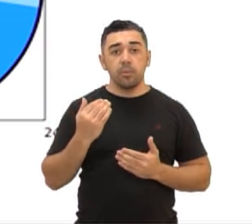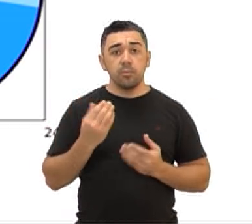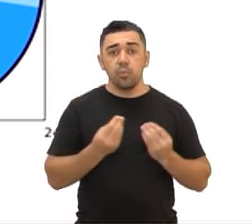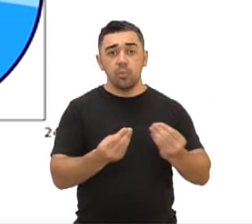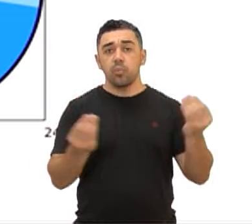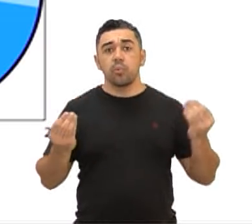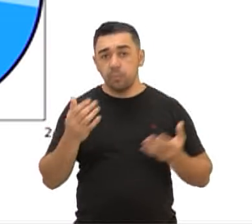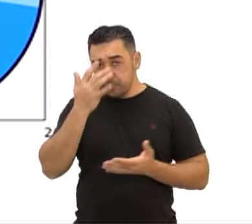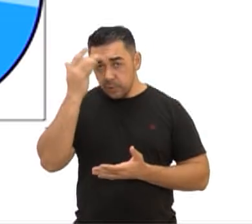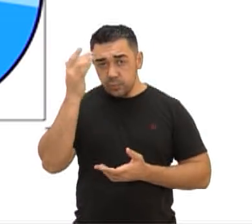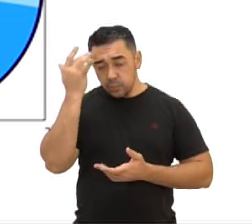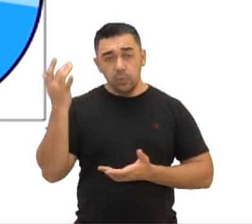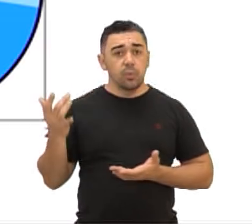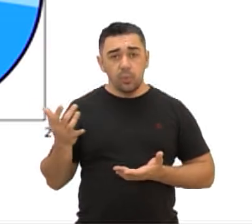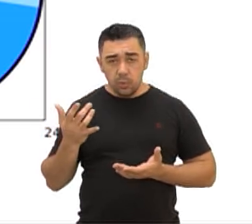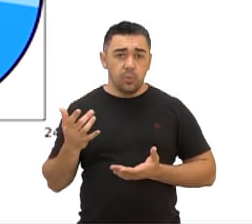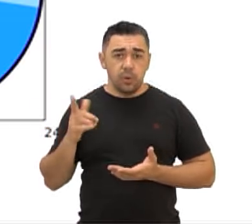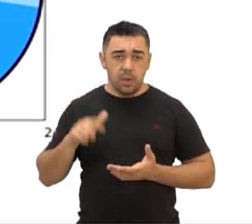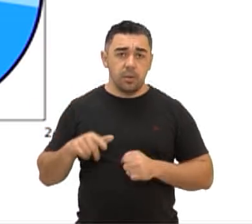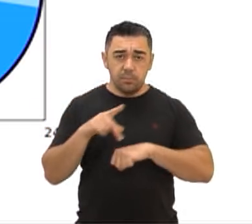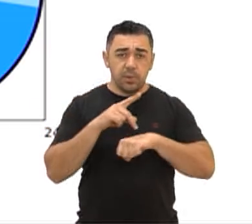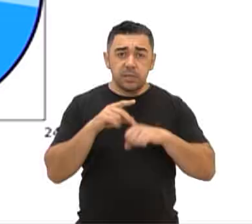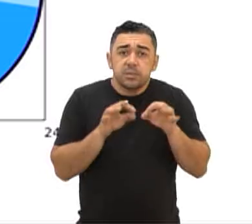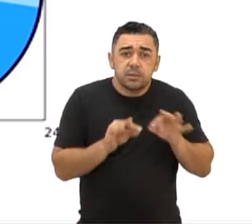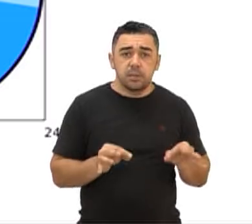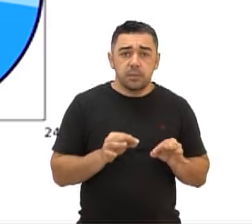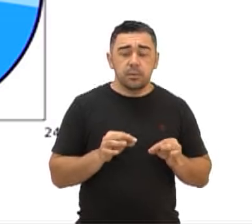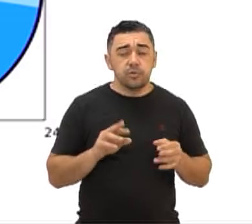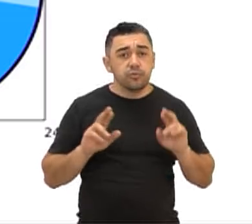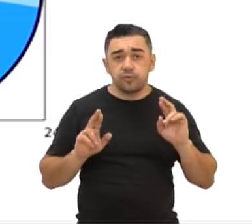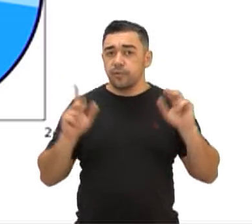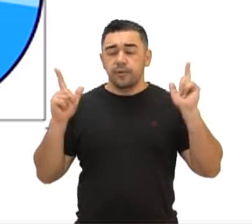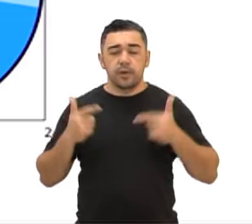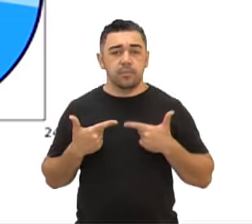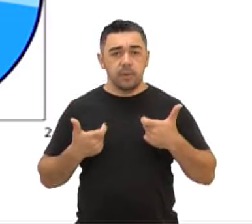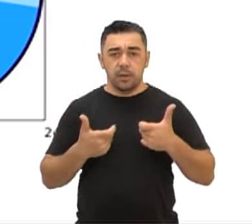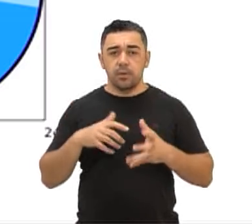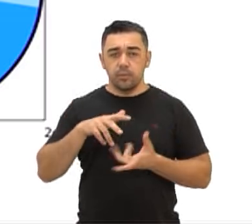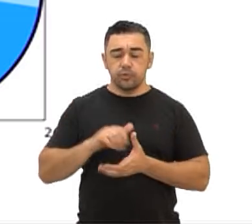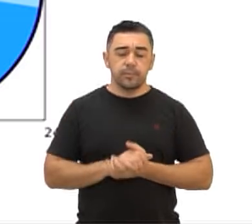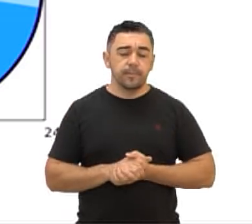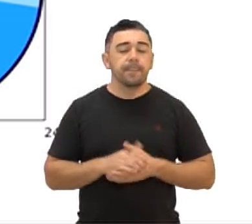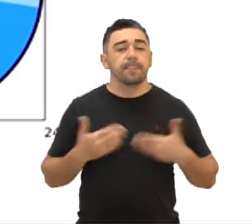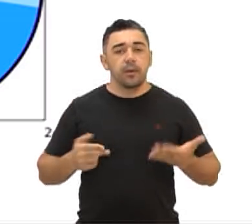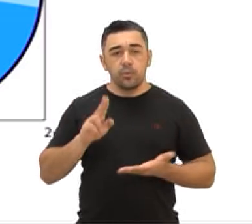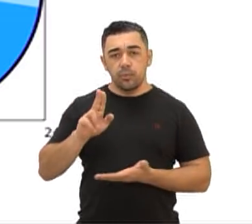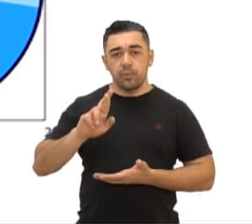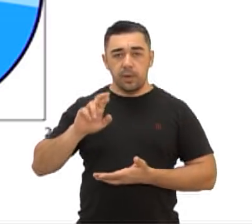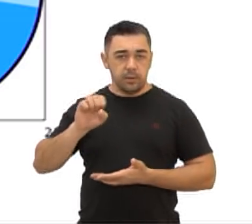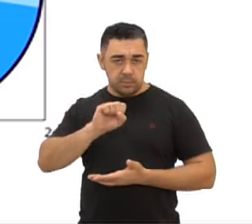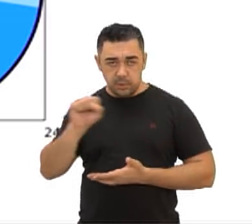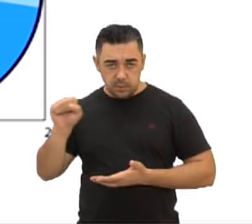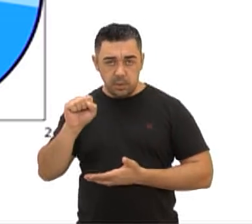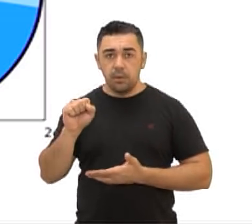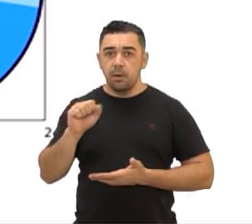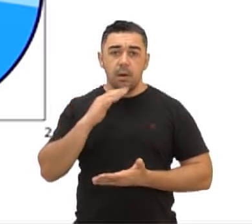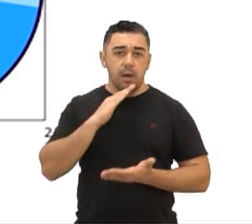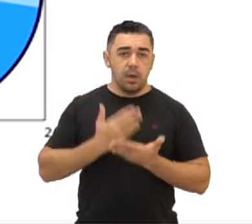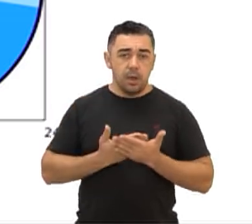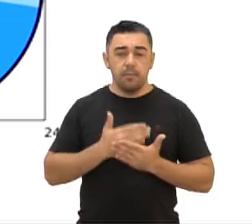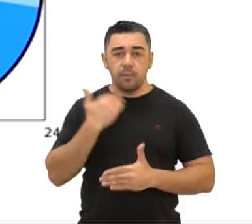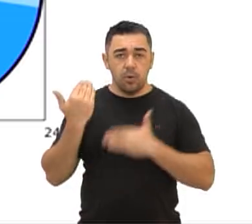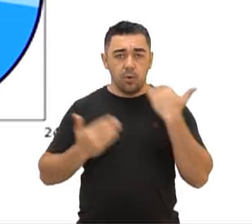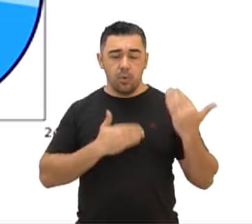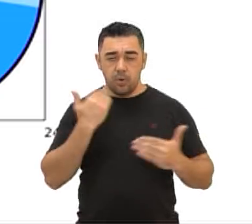atingidos, como nunca havia acontecido antes numa guerra no mundo. Então você tem a União Soviética com um número impressionante de